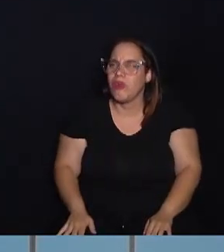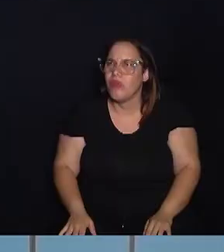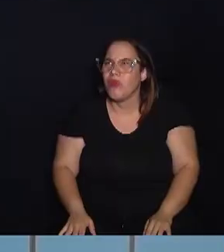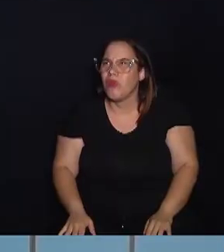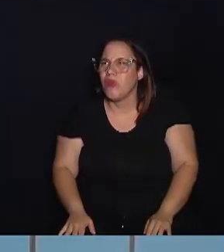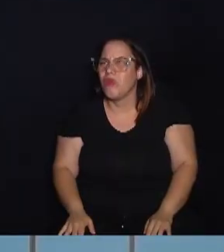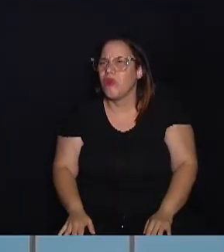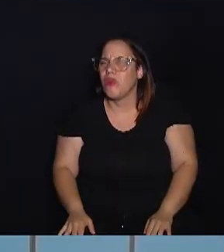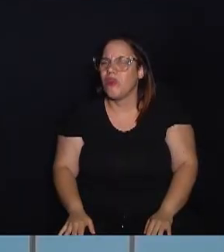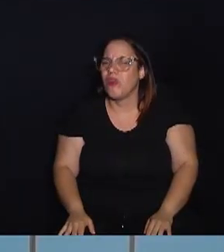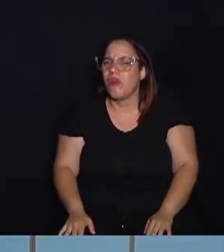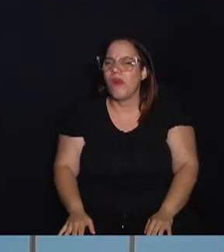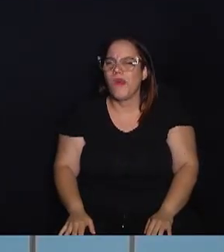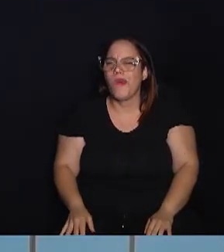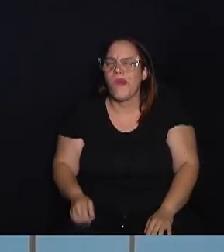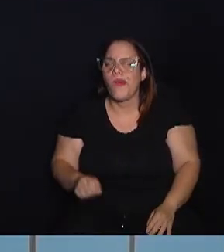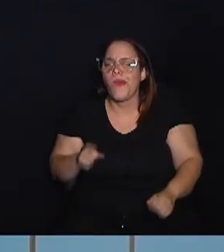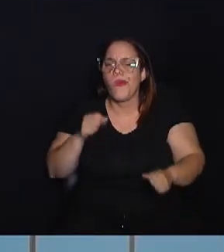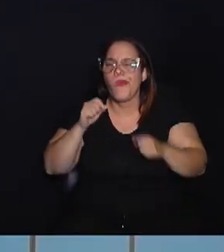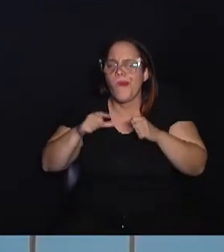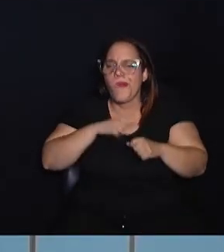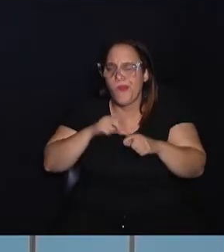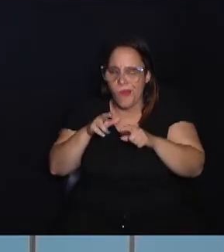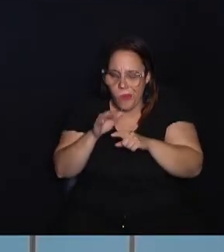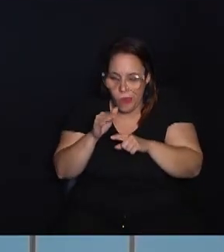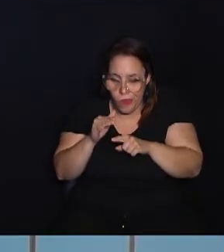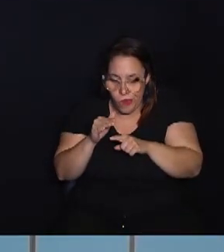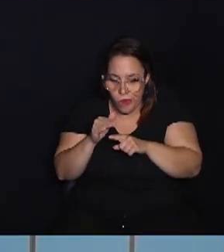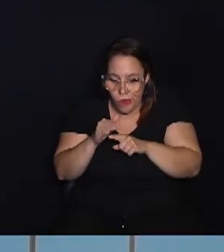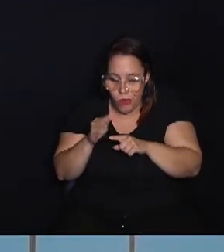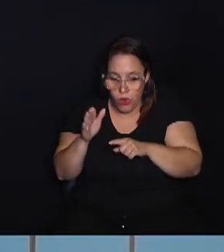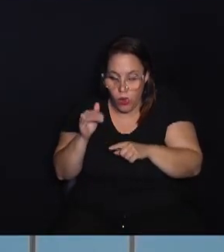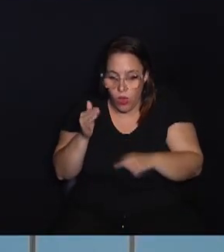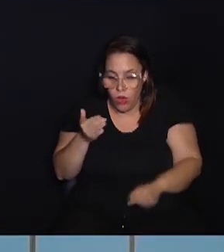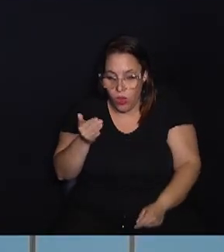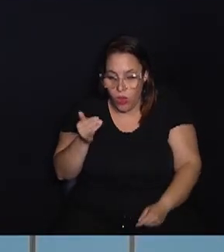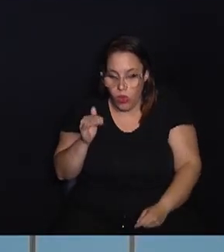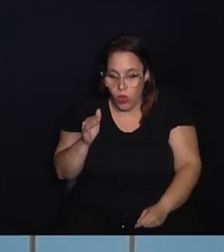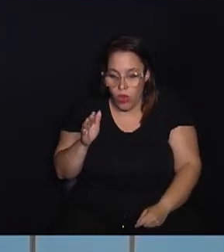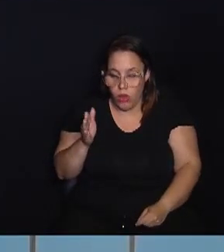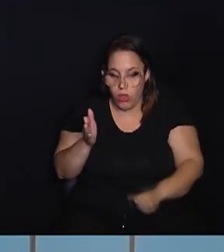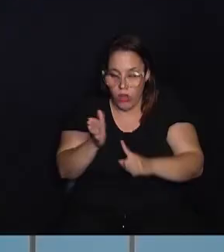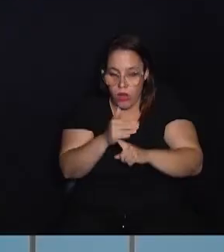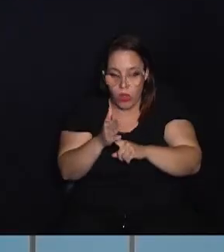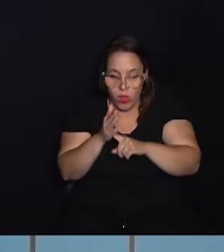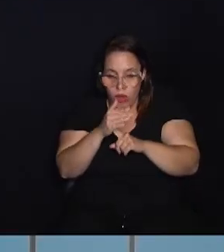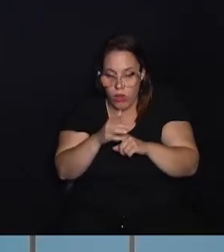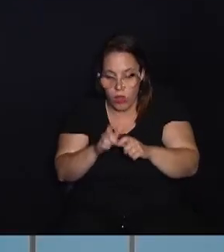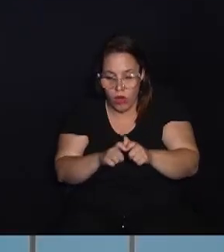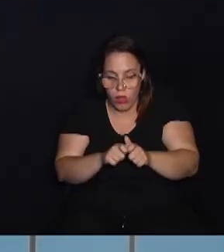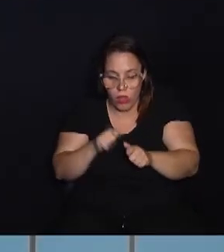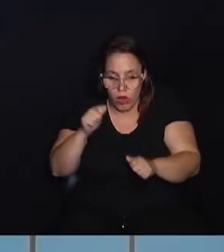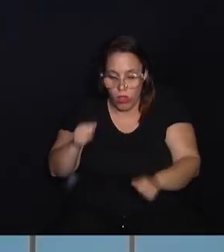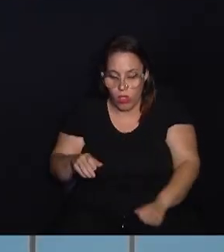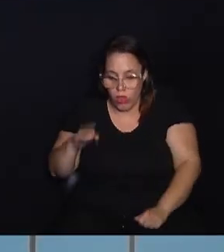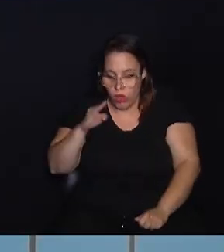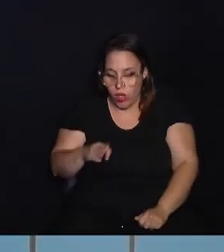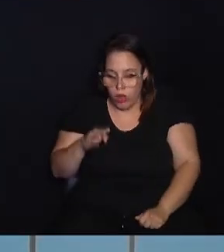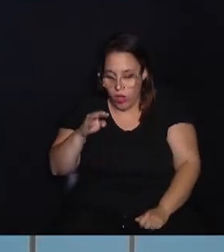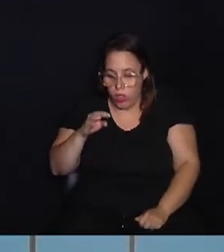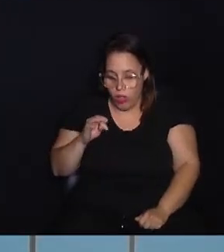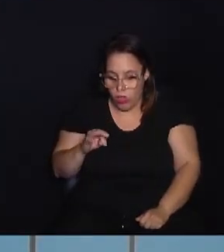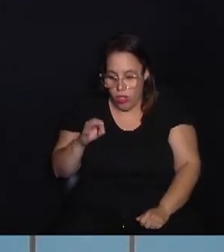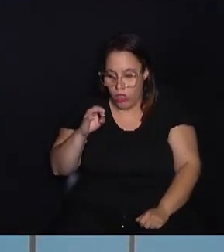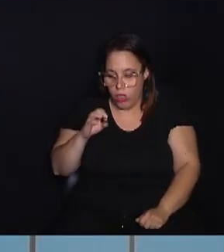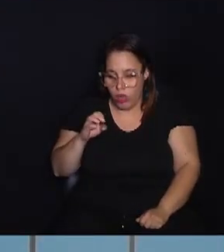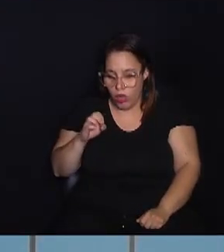como a tecnologia tirar os bets do celular. Acabou. Aonde vai jogar? Vai